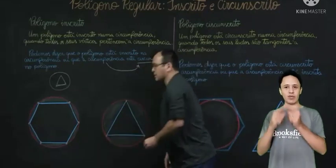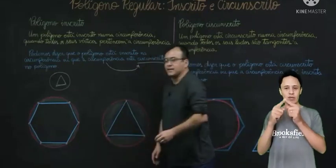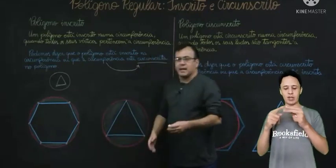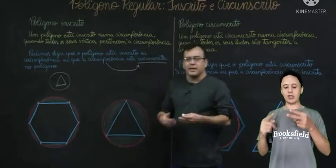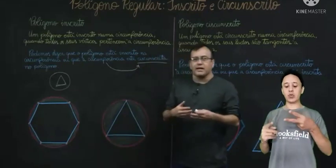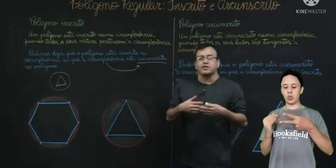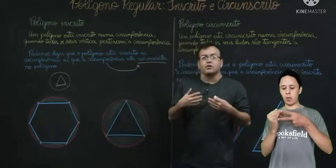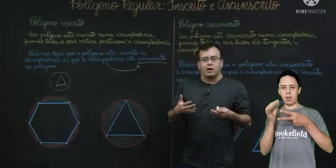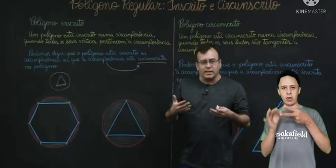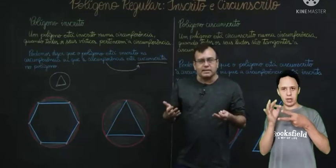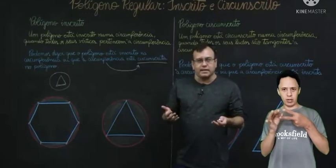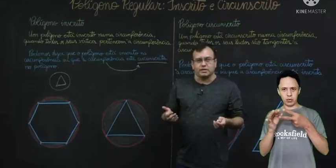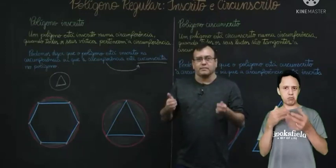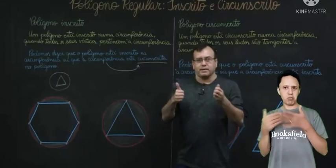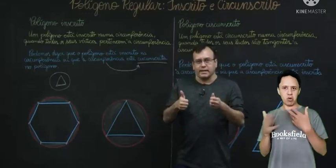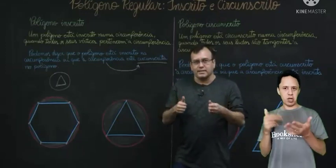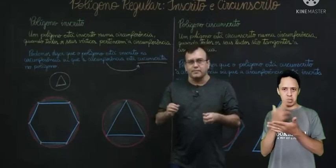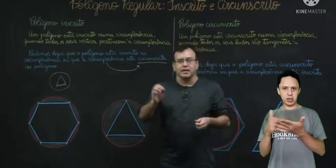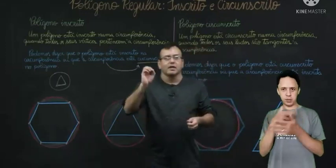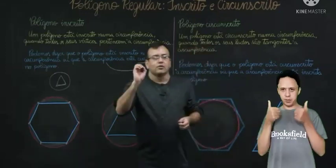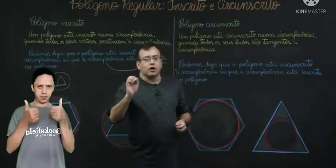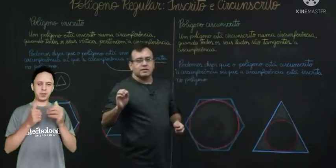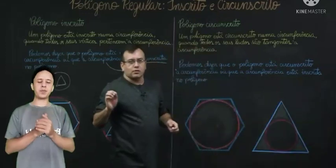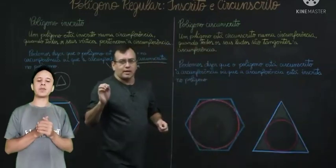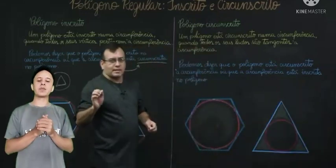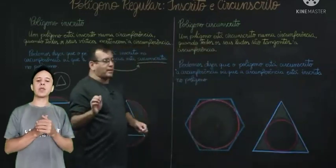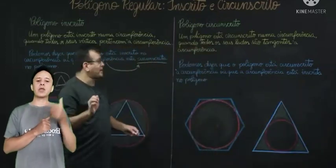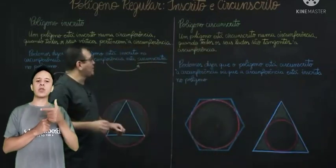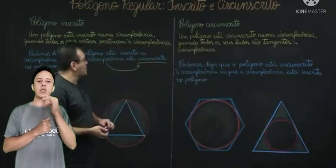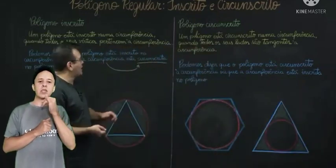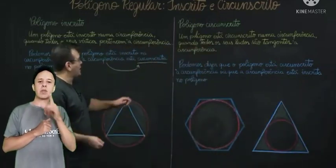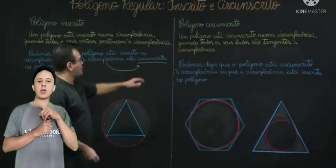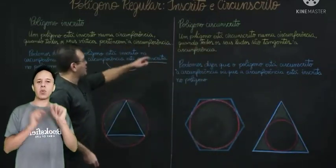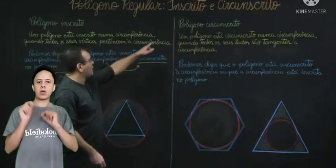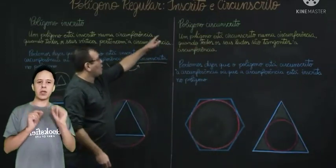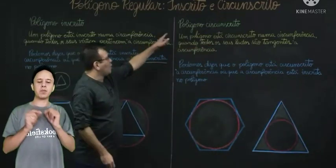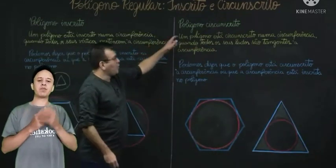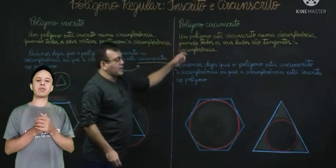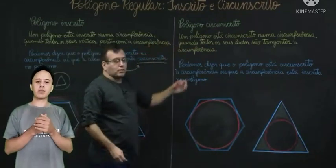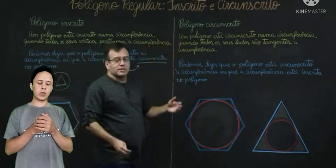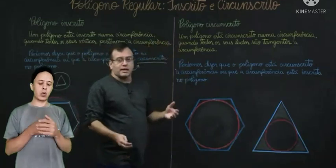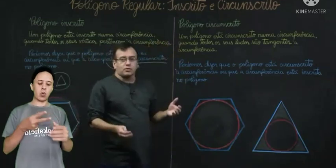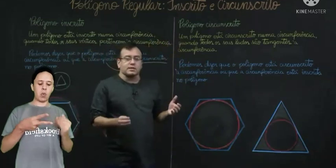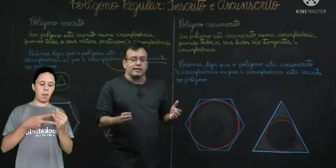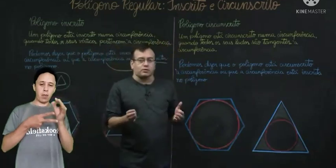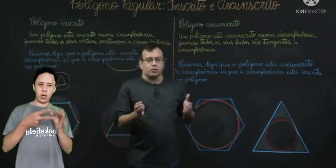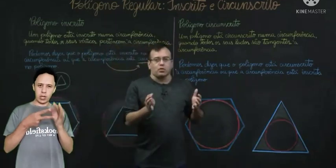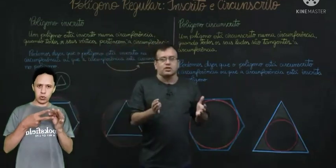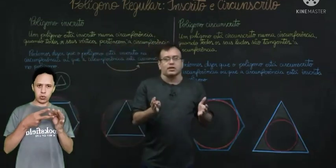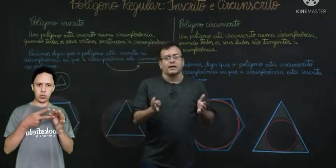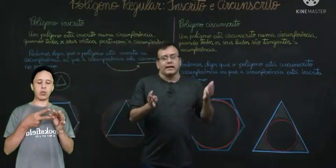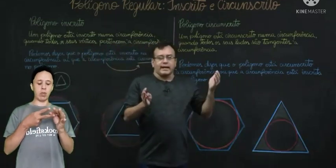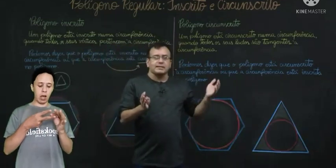polígono, independente de qual ele seja, beleza? No nosso segundo exemplo aqui temos o seguinte, o polígono